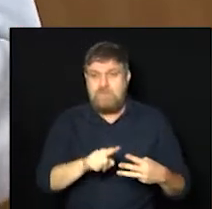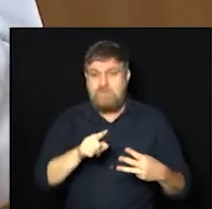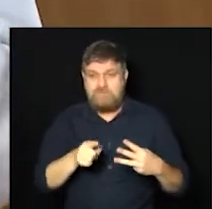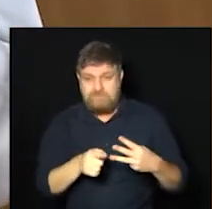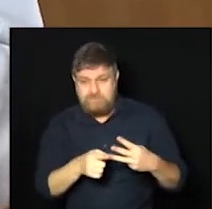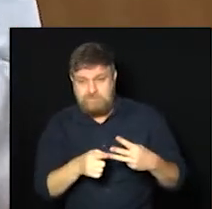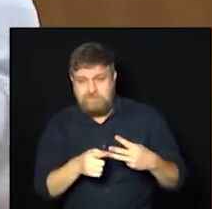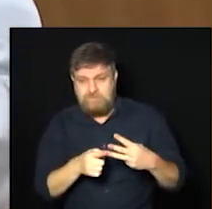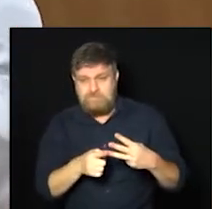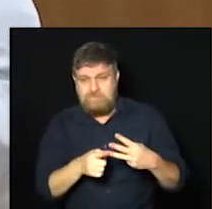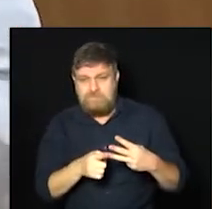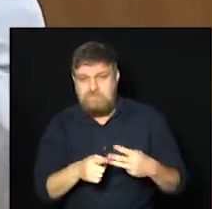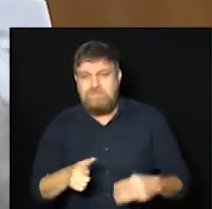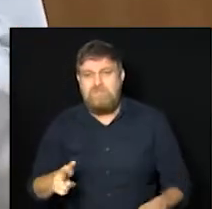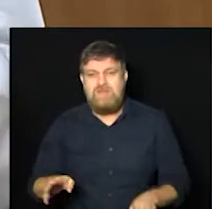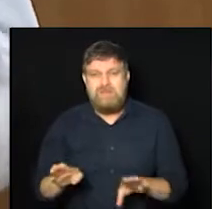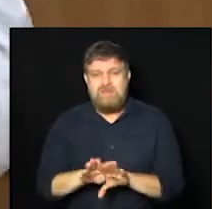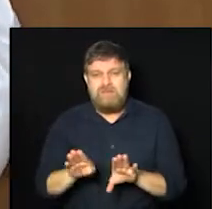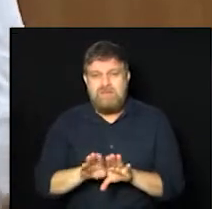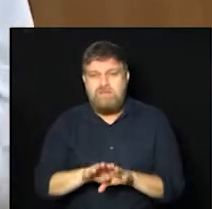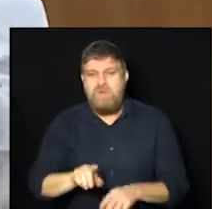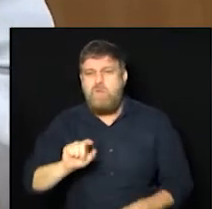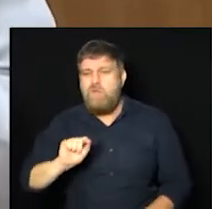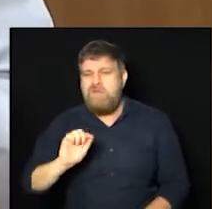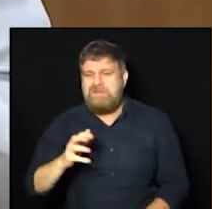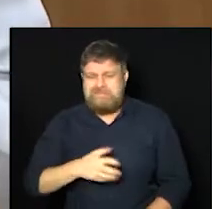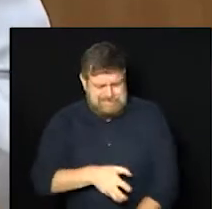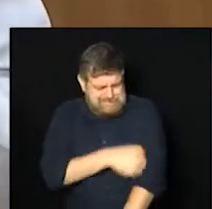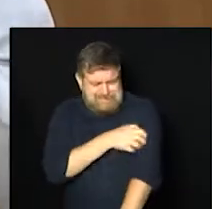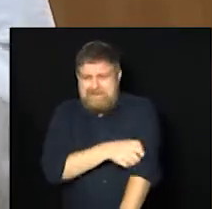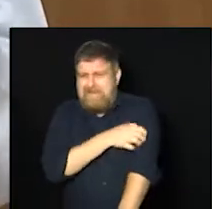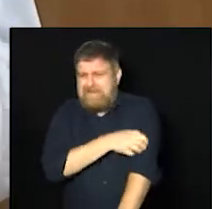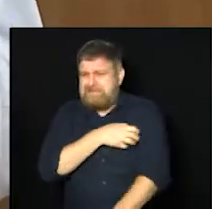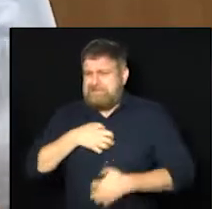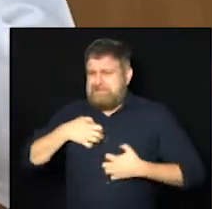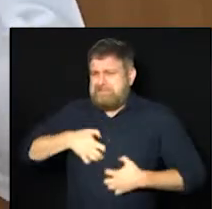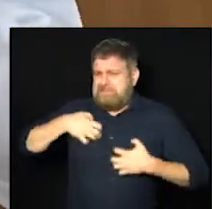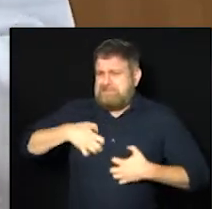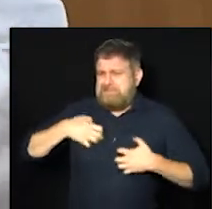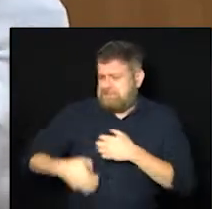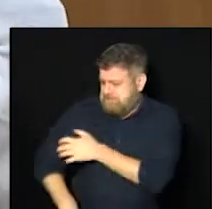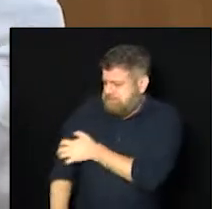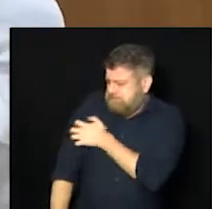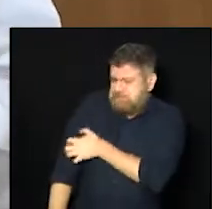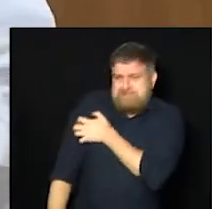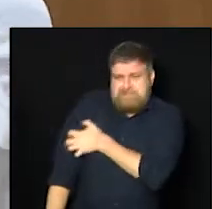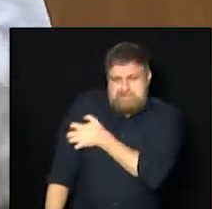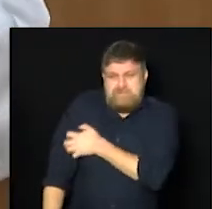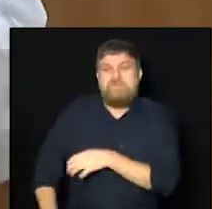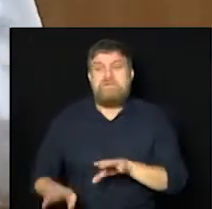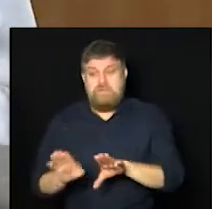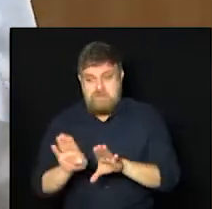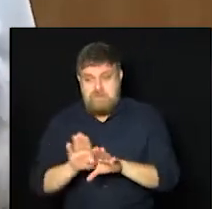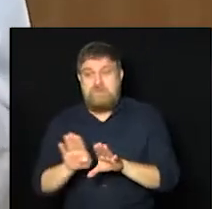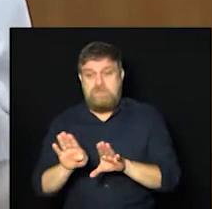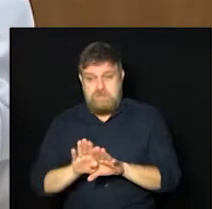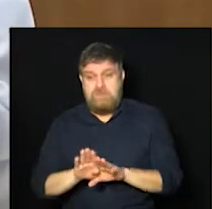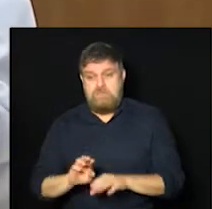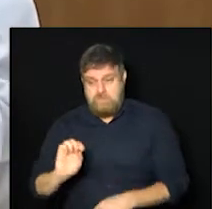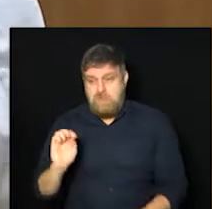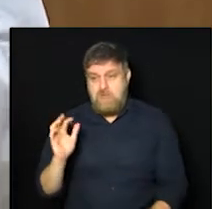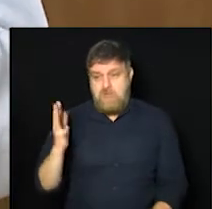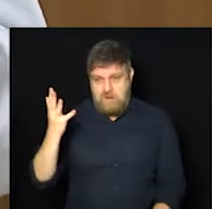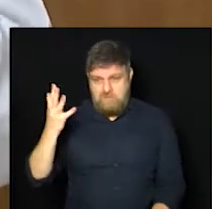é prurido, coceira no corpo. Isso também é frequente